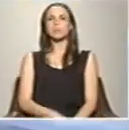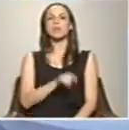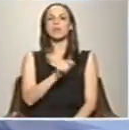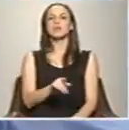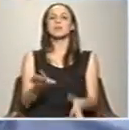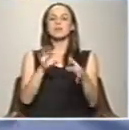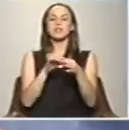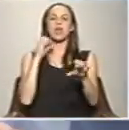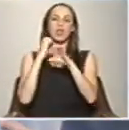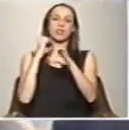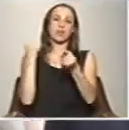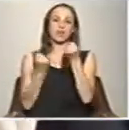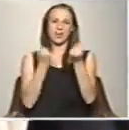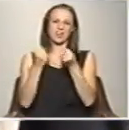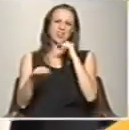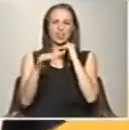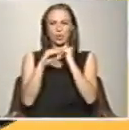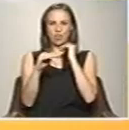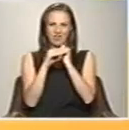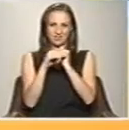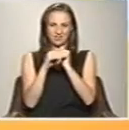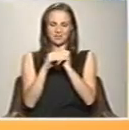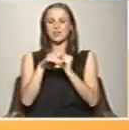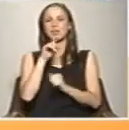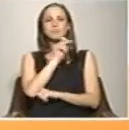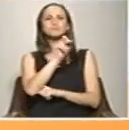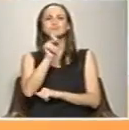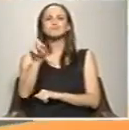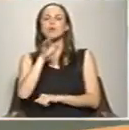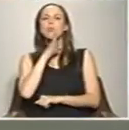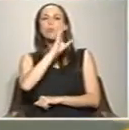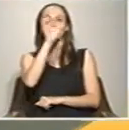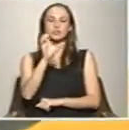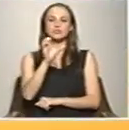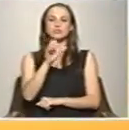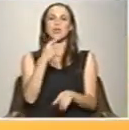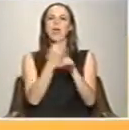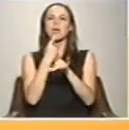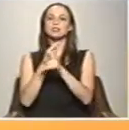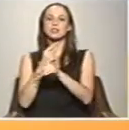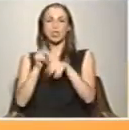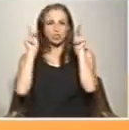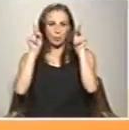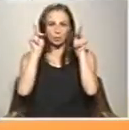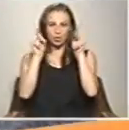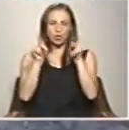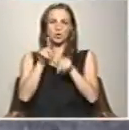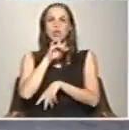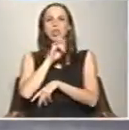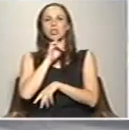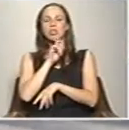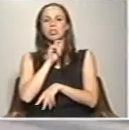na Carrinha da Igualdade, que está a percorrer o país, promovendo atividades pedagógicas que desconstroem